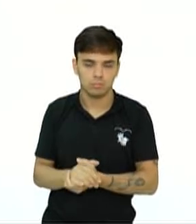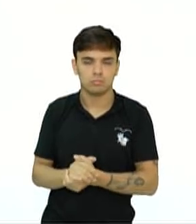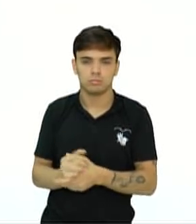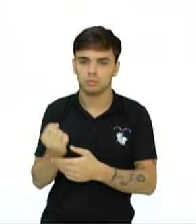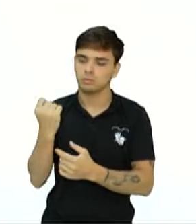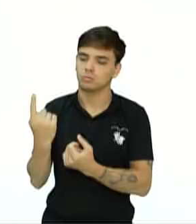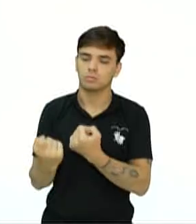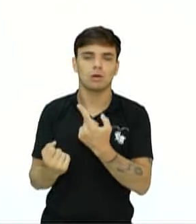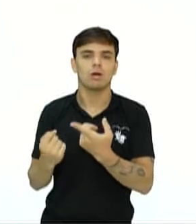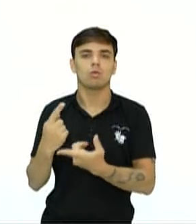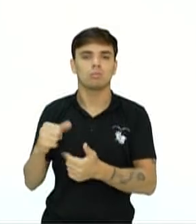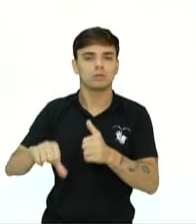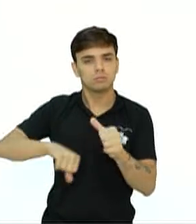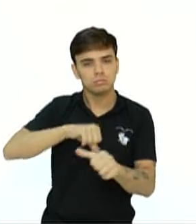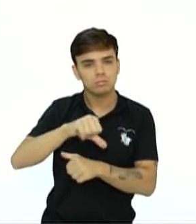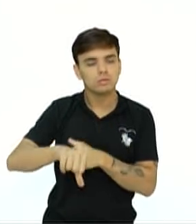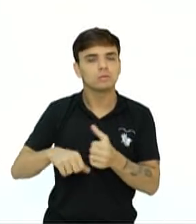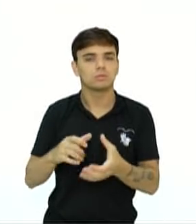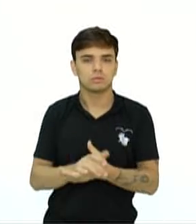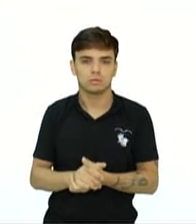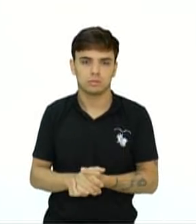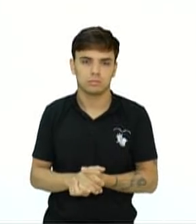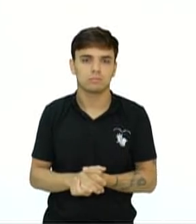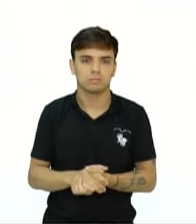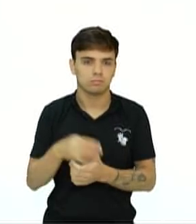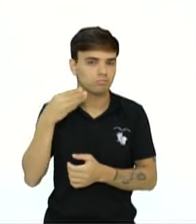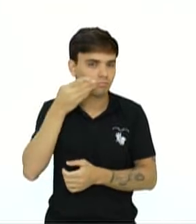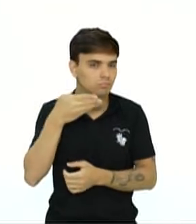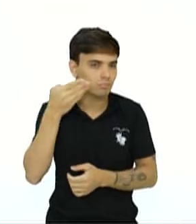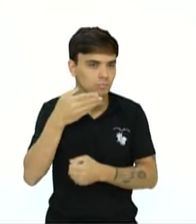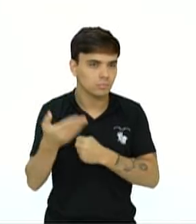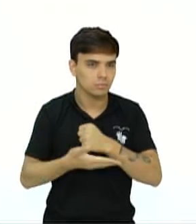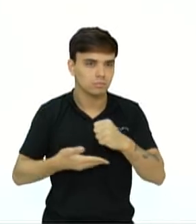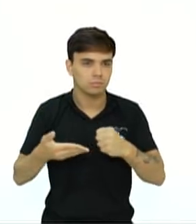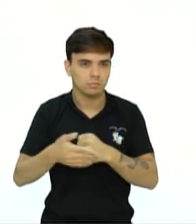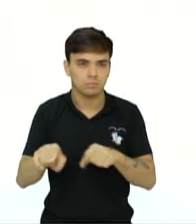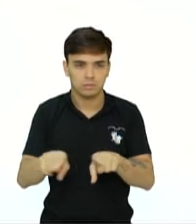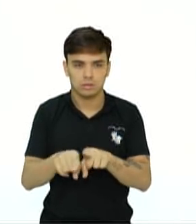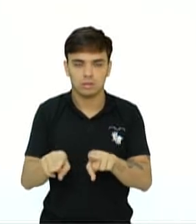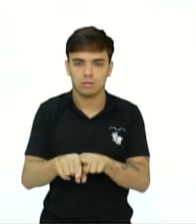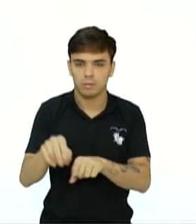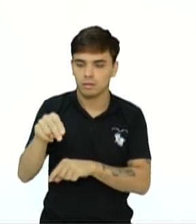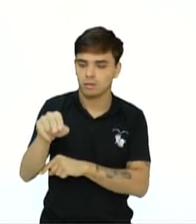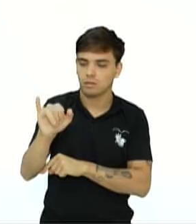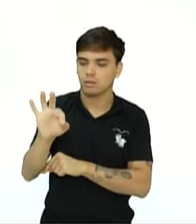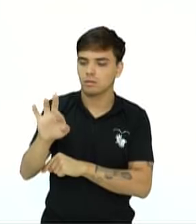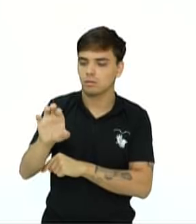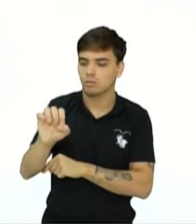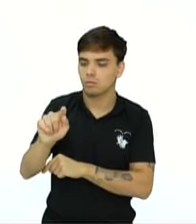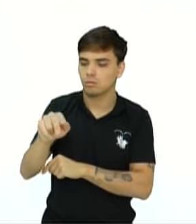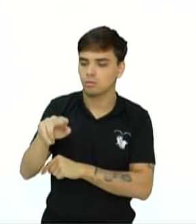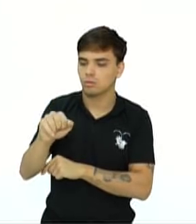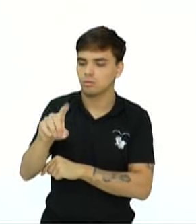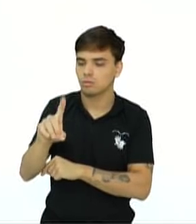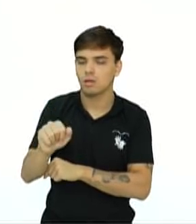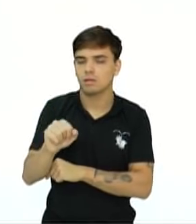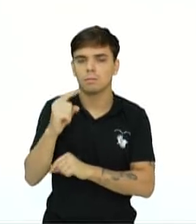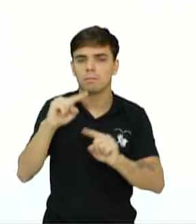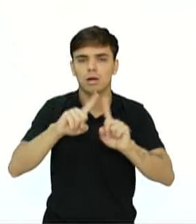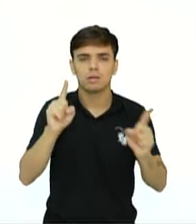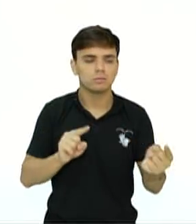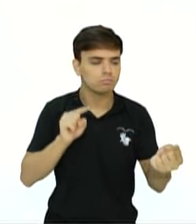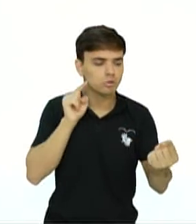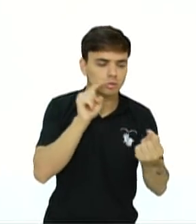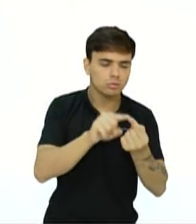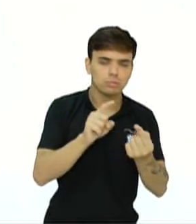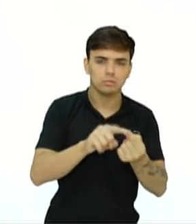algumas alterações em relação ao DNA, no açúcar e na base nitrogenada. Qual que é a função do DNA lá? A função do DNA